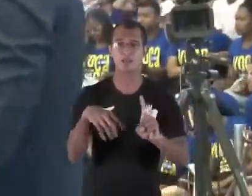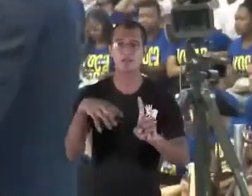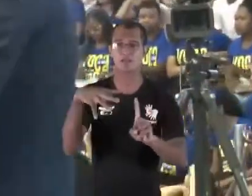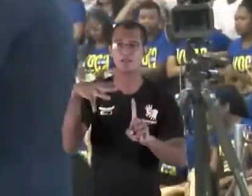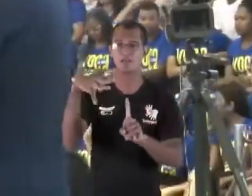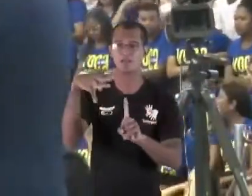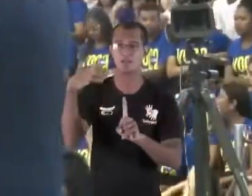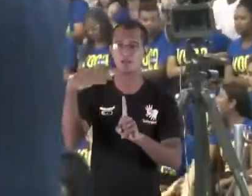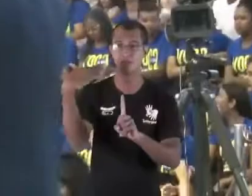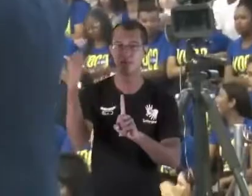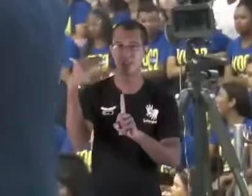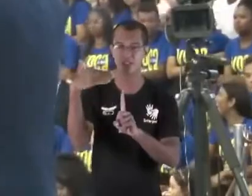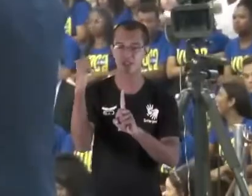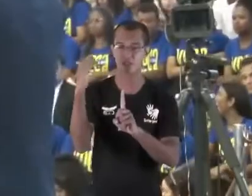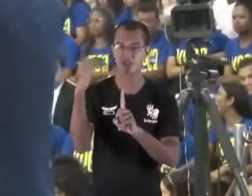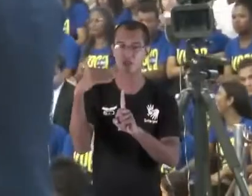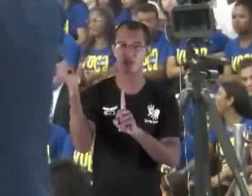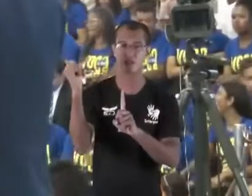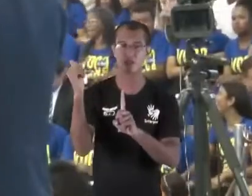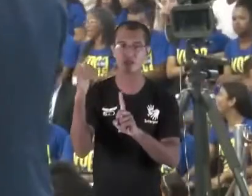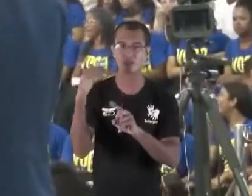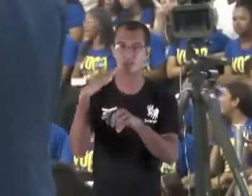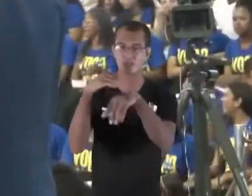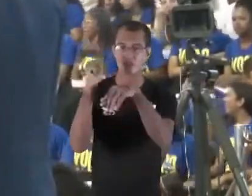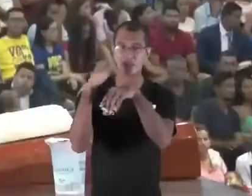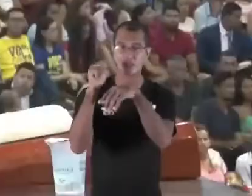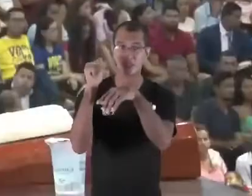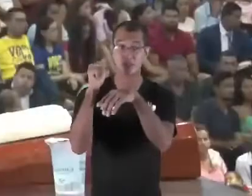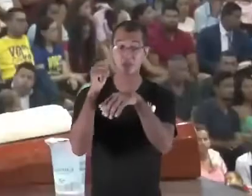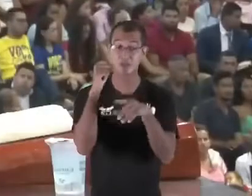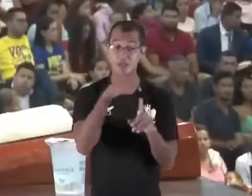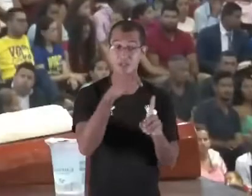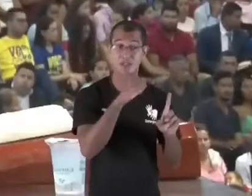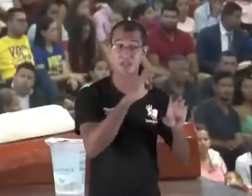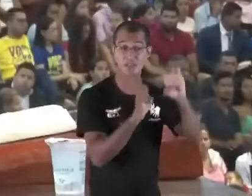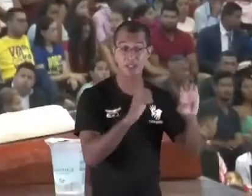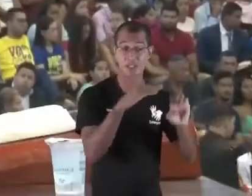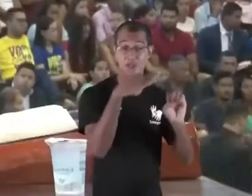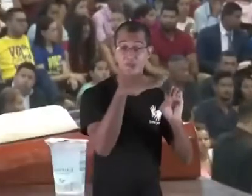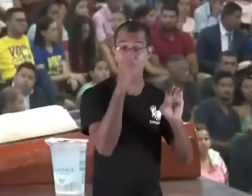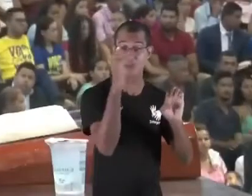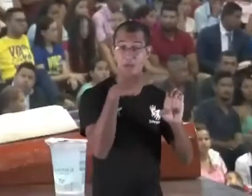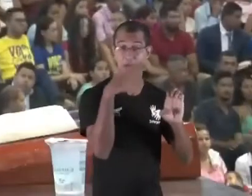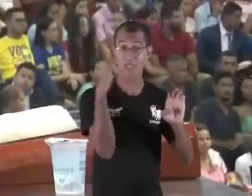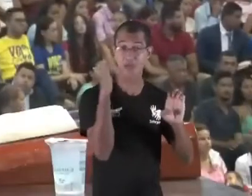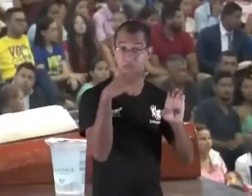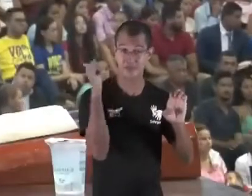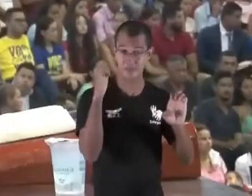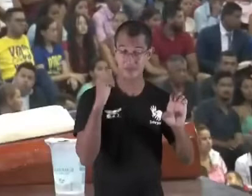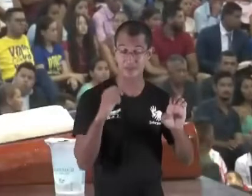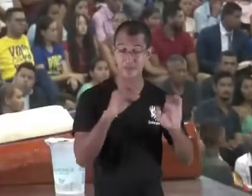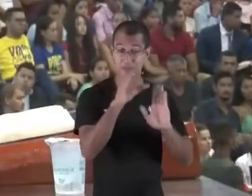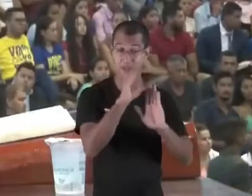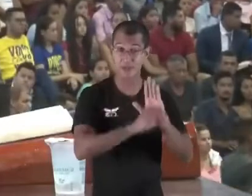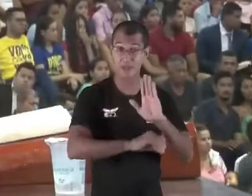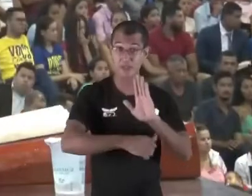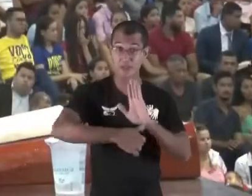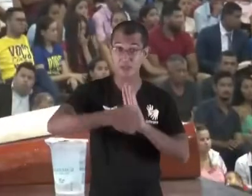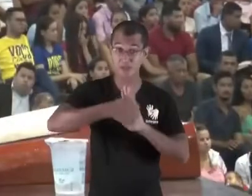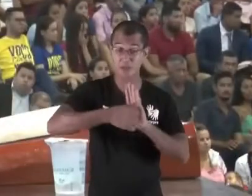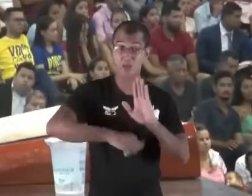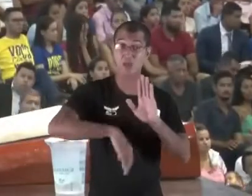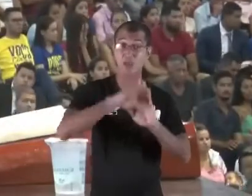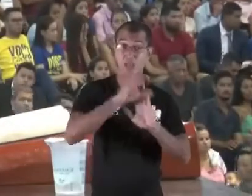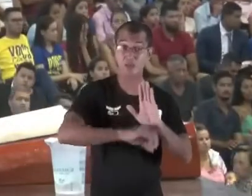A vocação de Ezequiel. O capítulo 1 e o